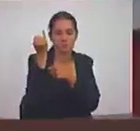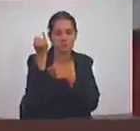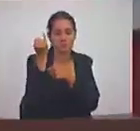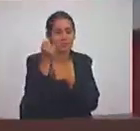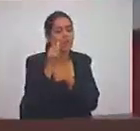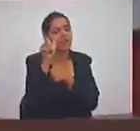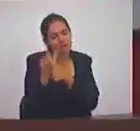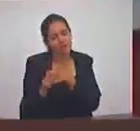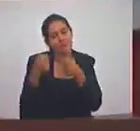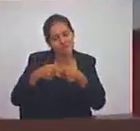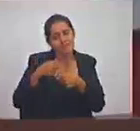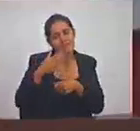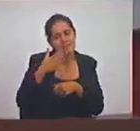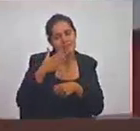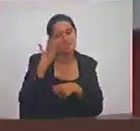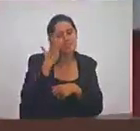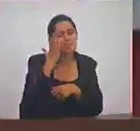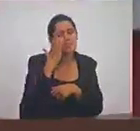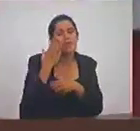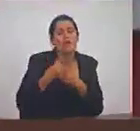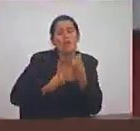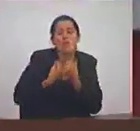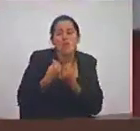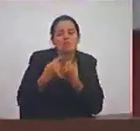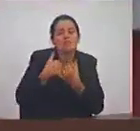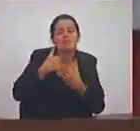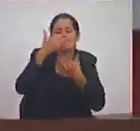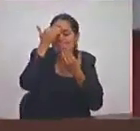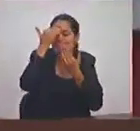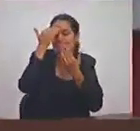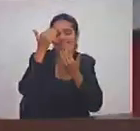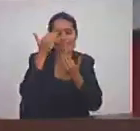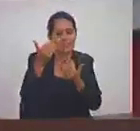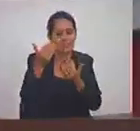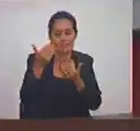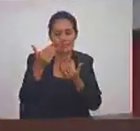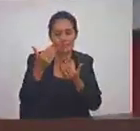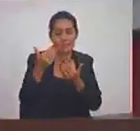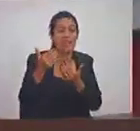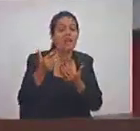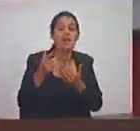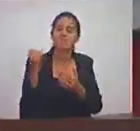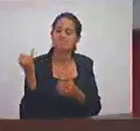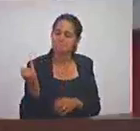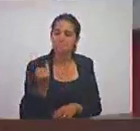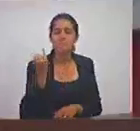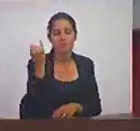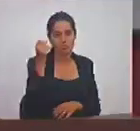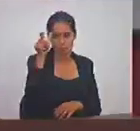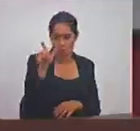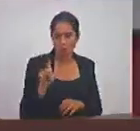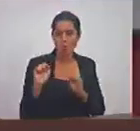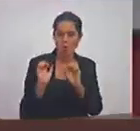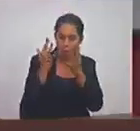imensa gratidão. E essa homenagem que o nosso Meidão está fazendo é muito importante, porque